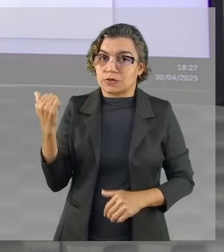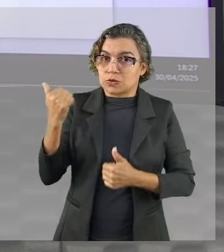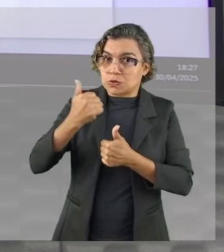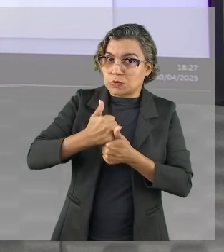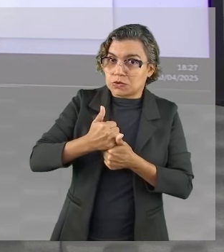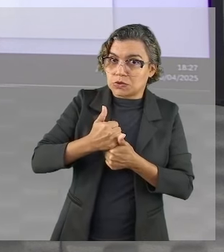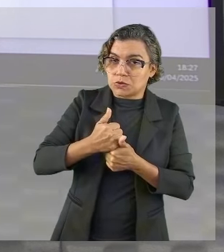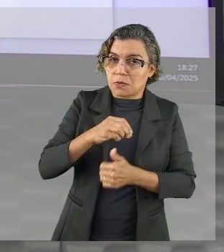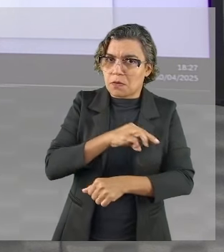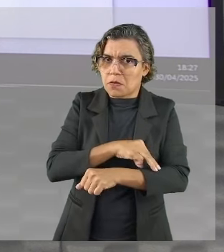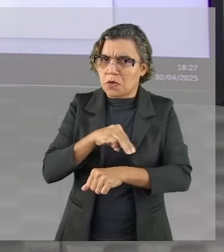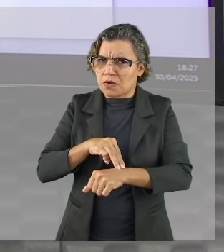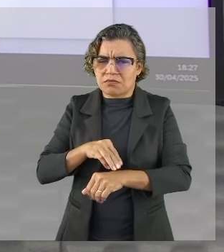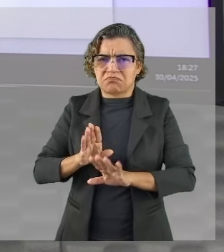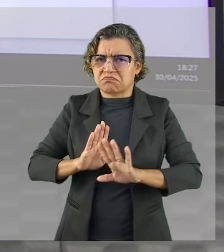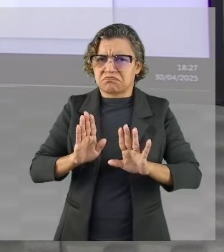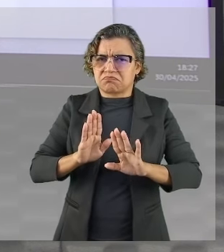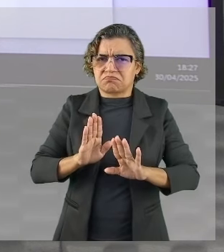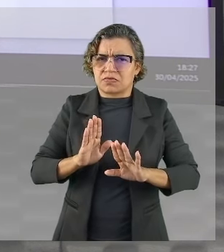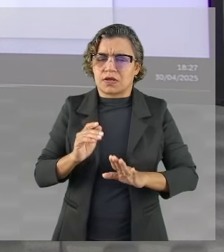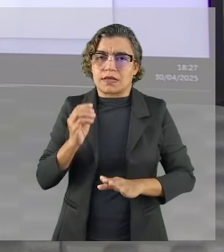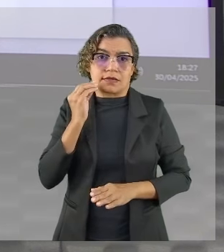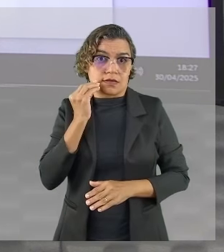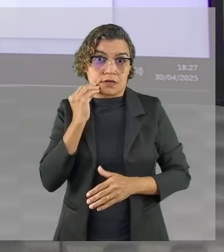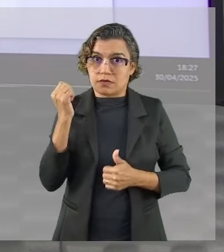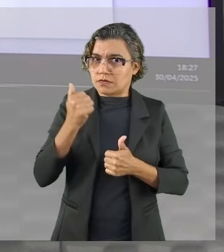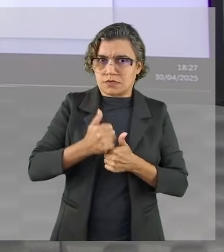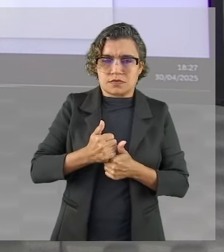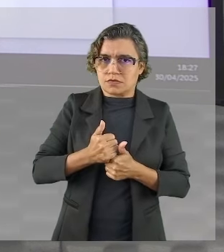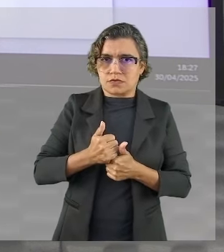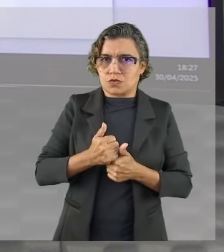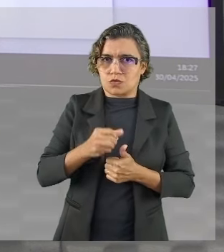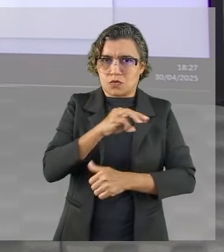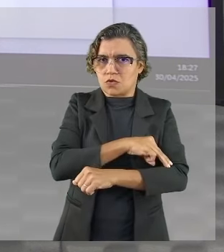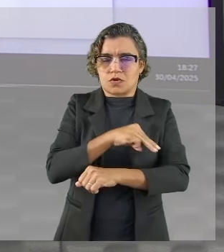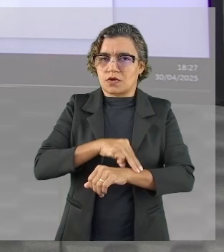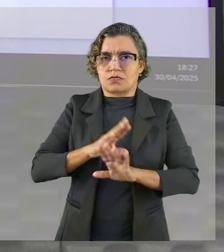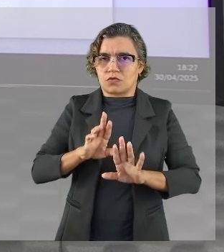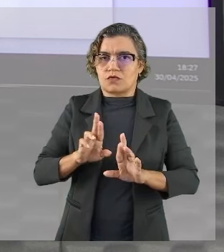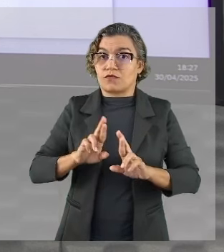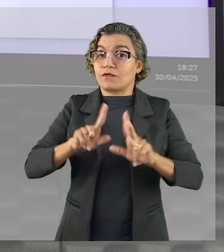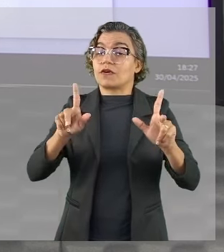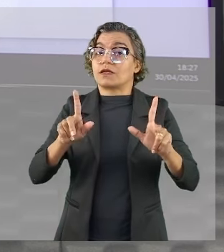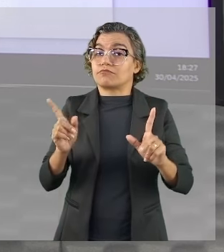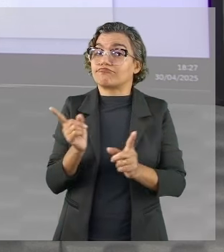está tentando fazer uma substituição da ciência pela moral. Pelo contrário,